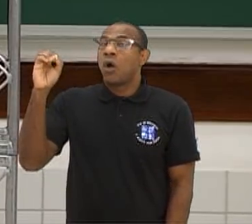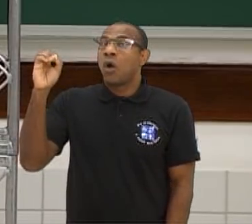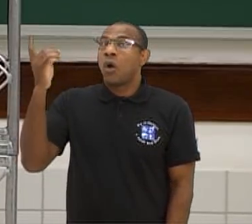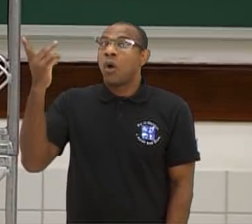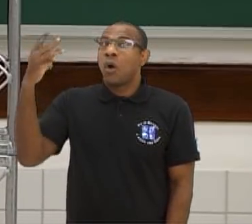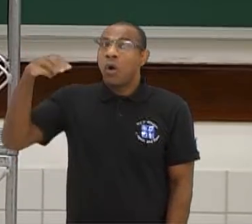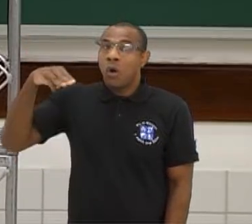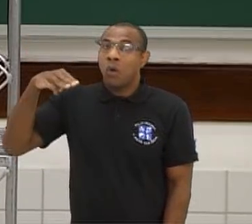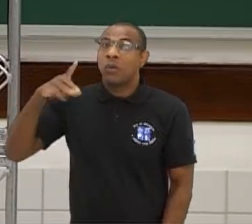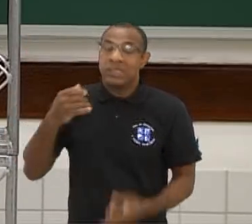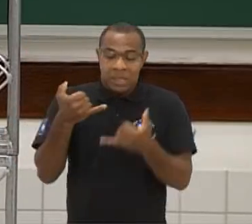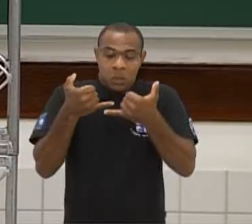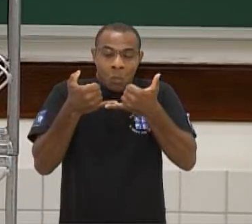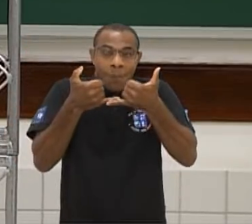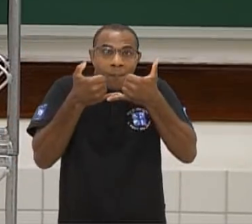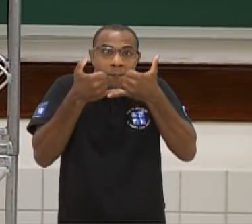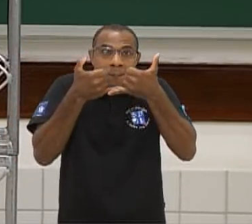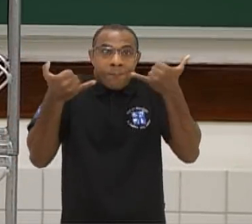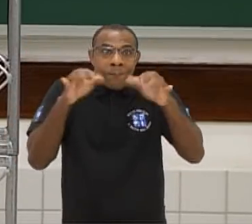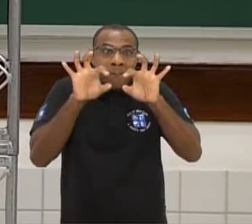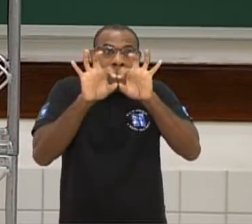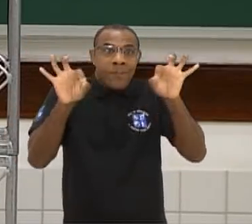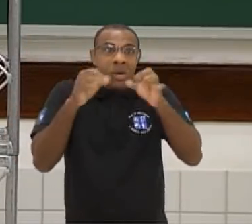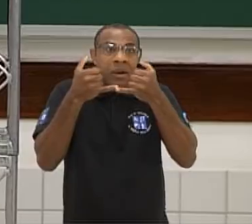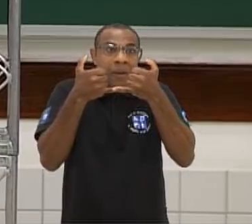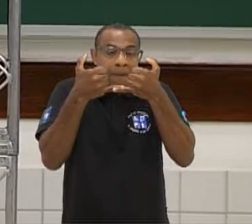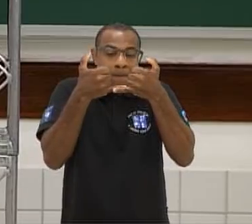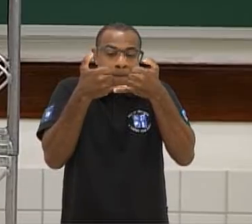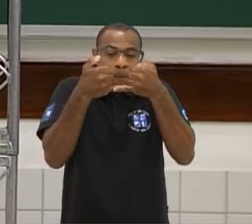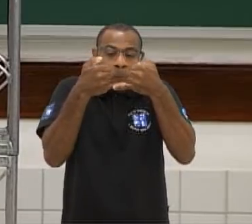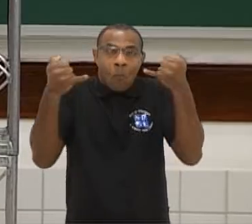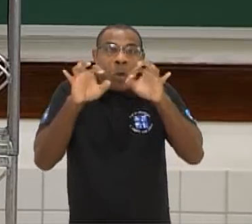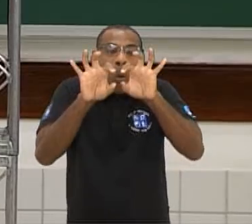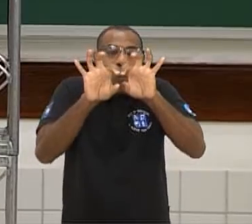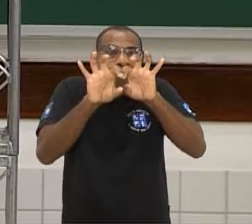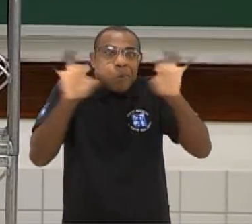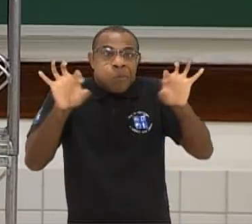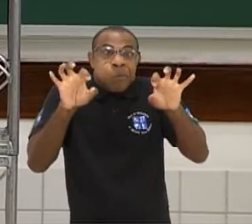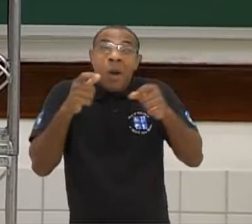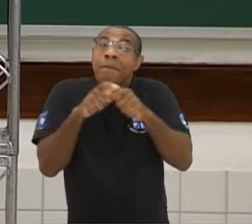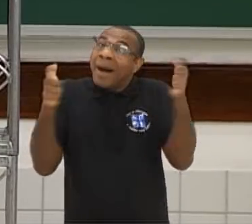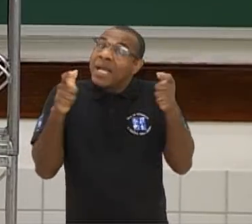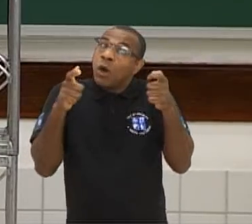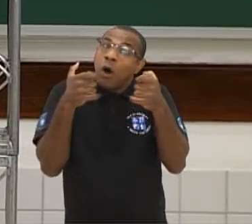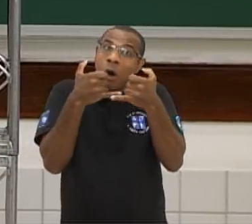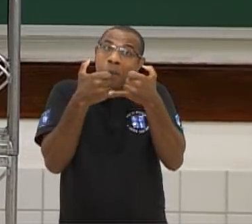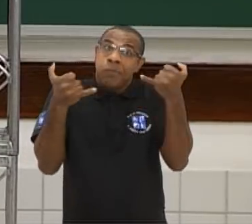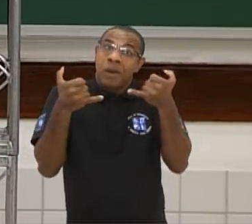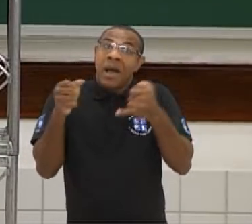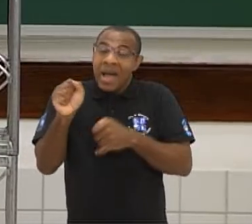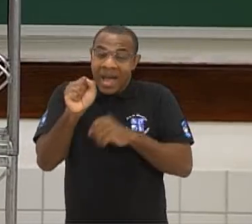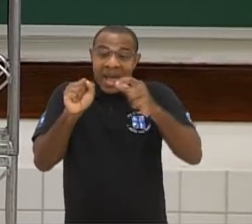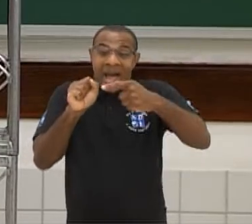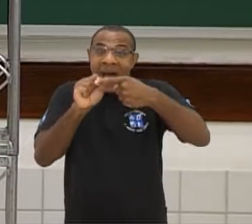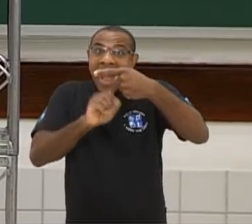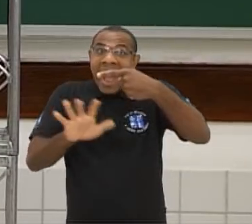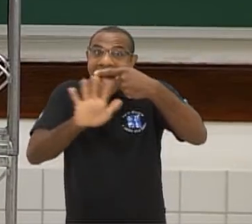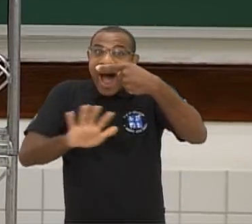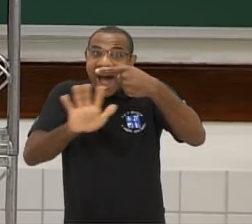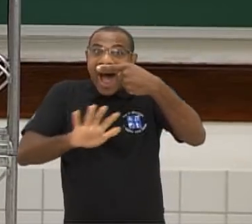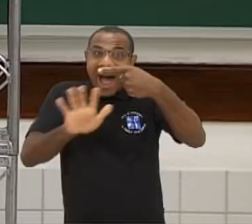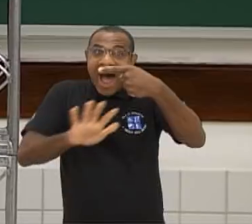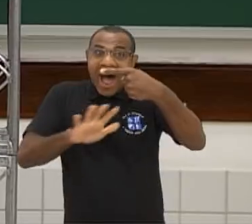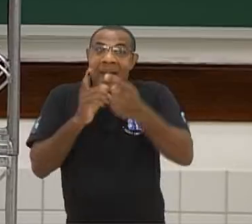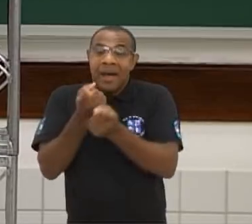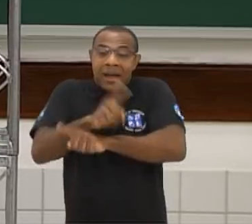espessura do fio, ó, vou até voltar aqui para vocês, ó. A área representa a espessura, ela é